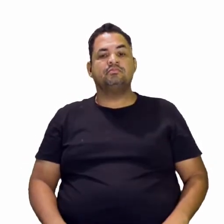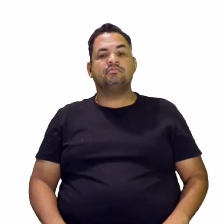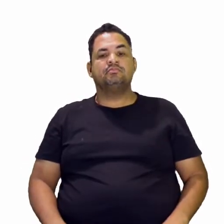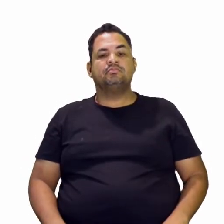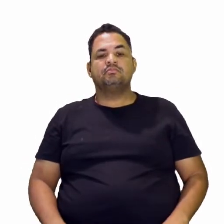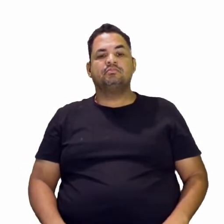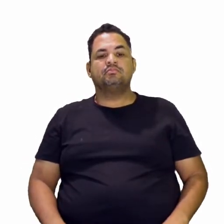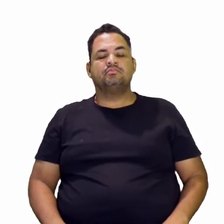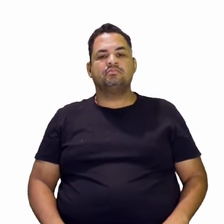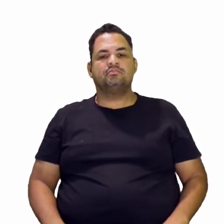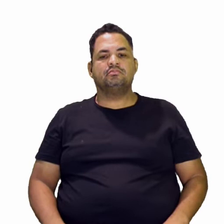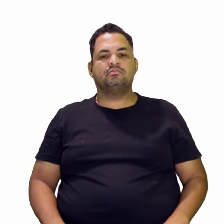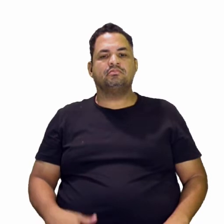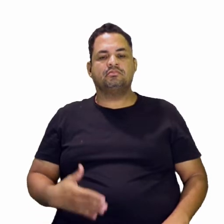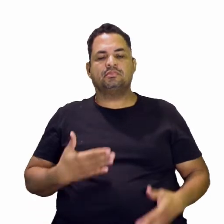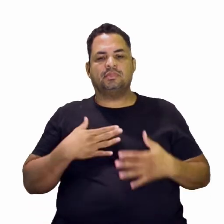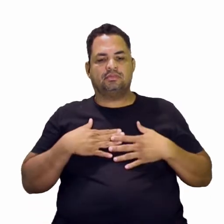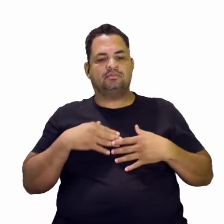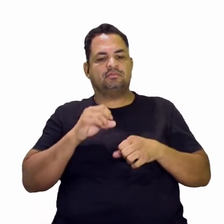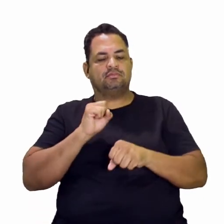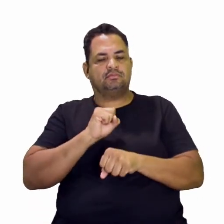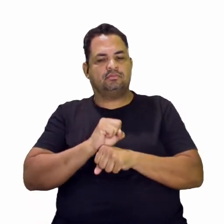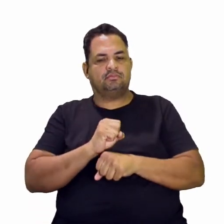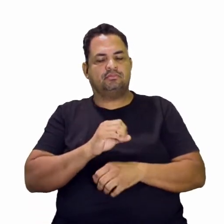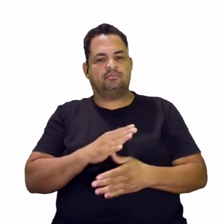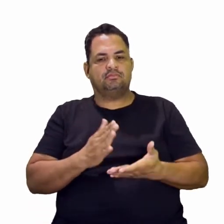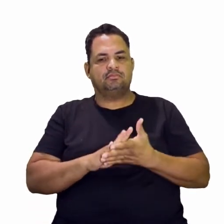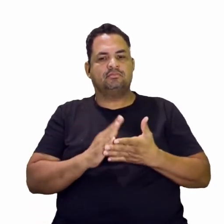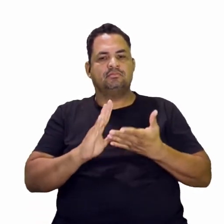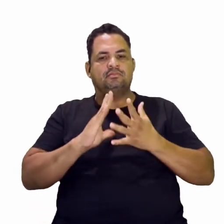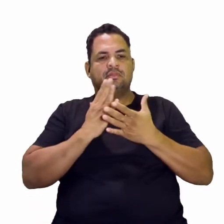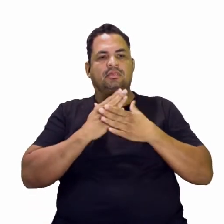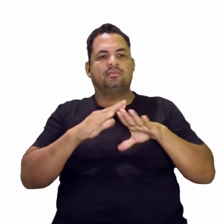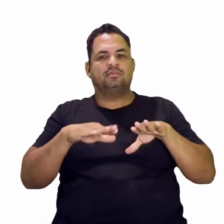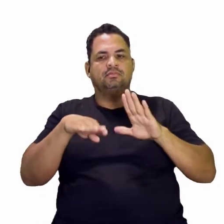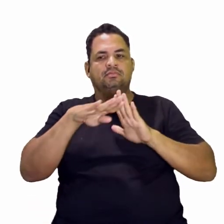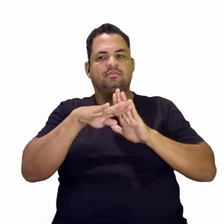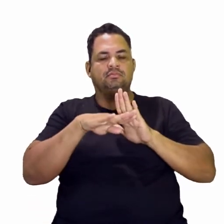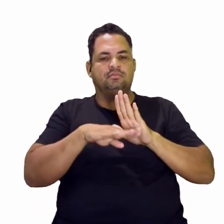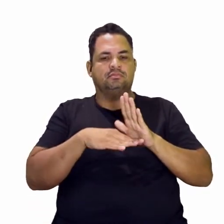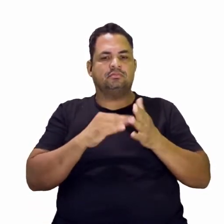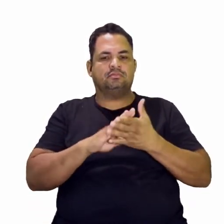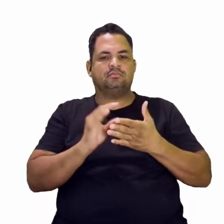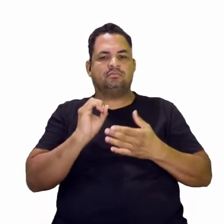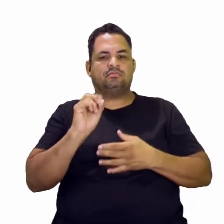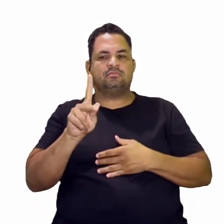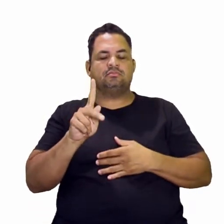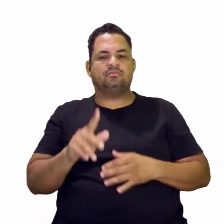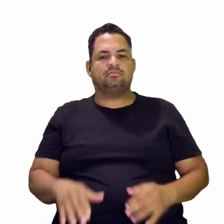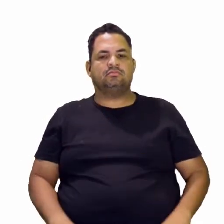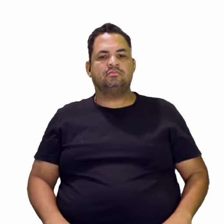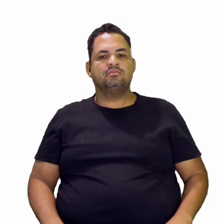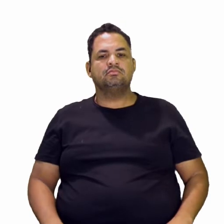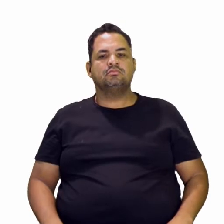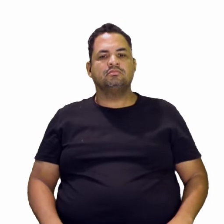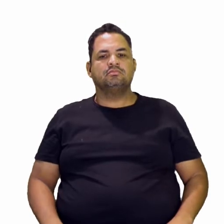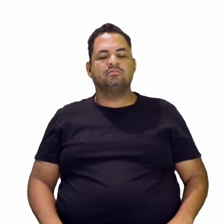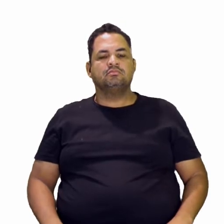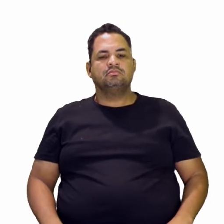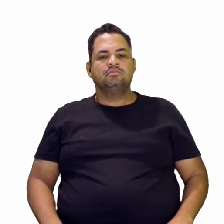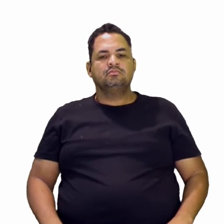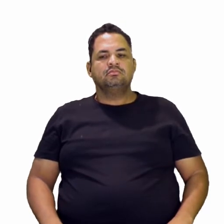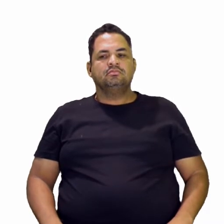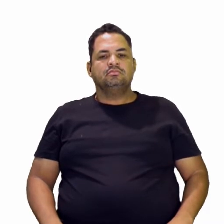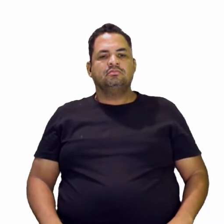mas tem que aguentar o coração e terminar a classificação deles, não é? Ok, agora chegou o momento, então, para a gente